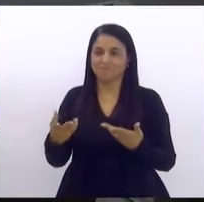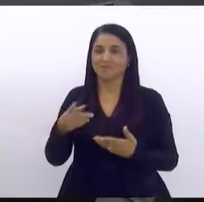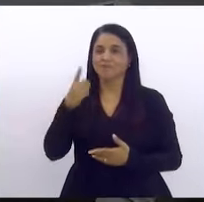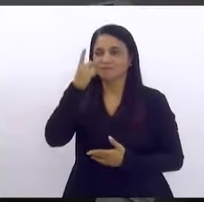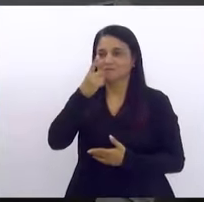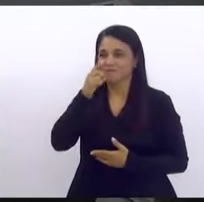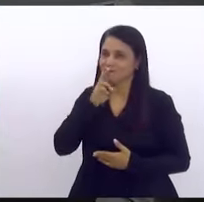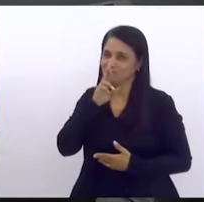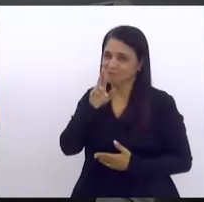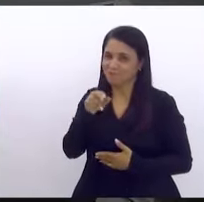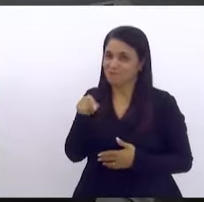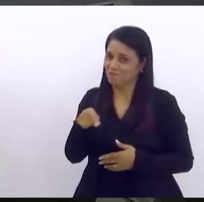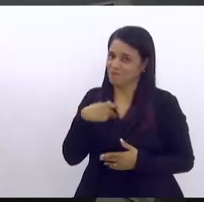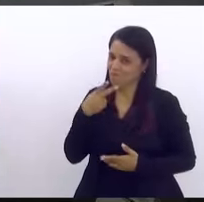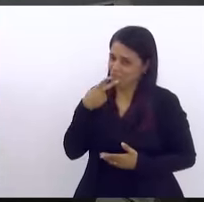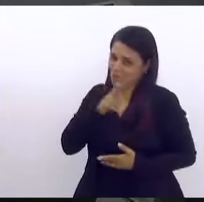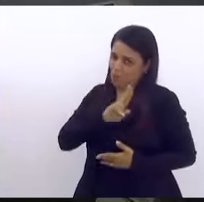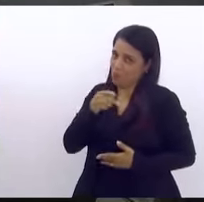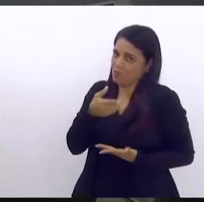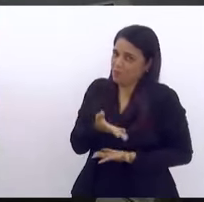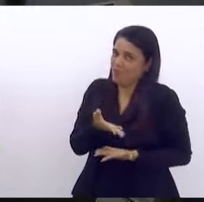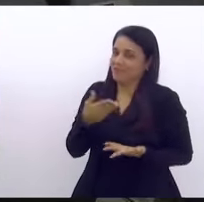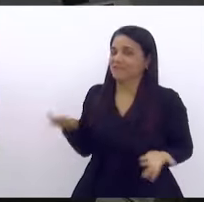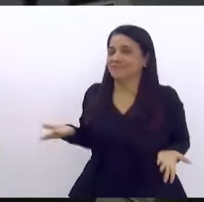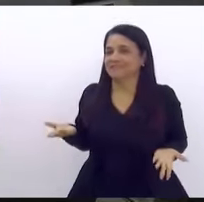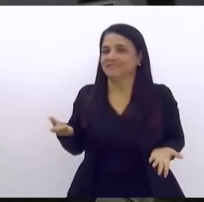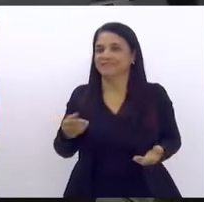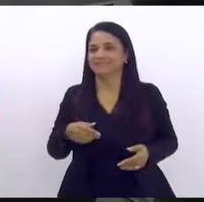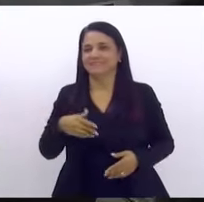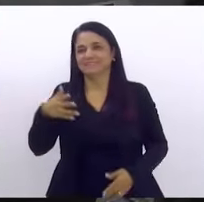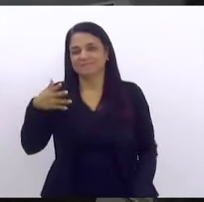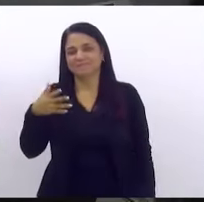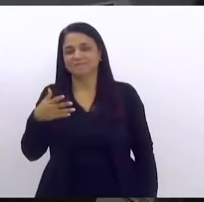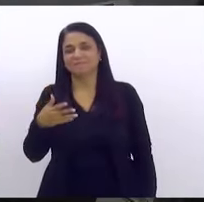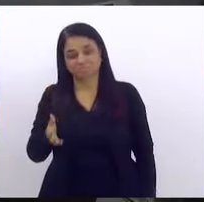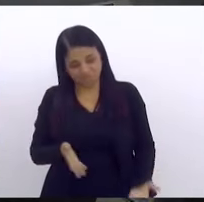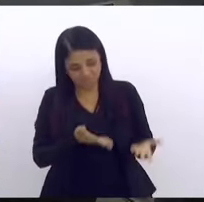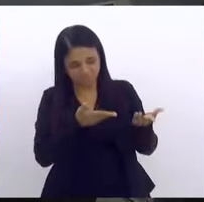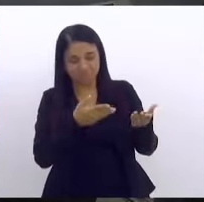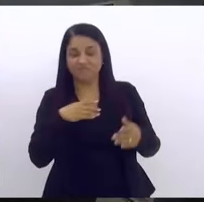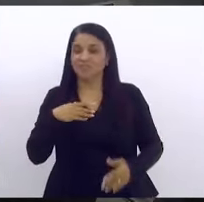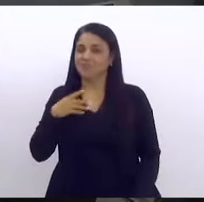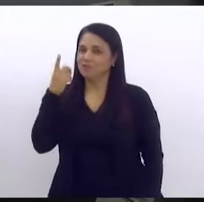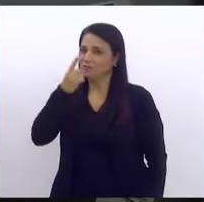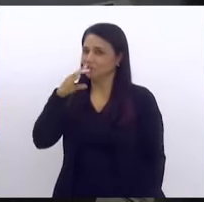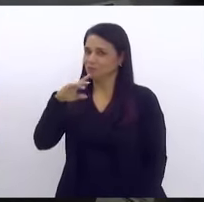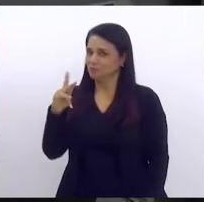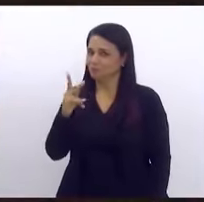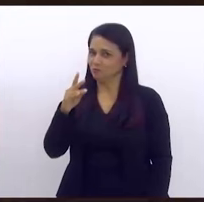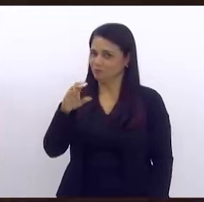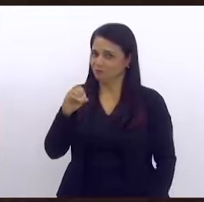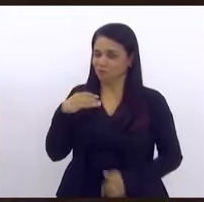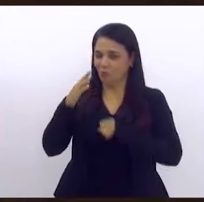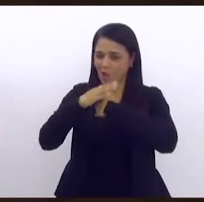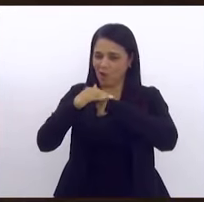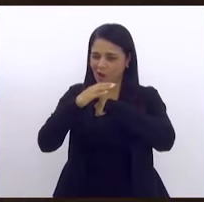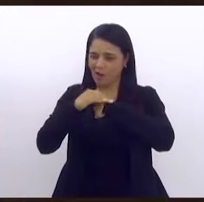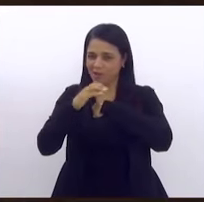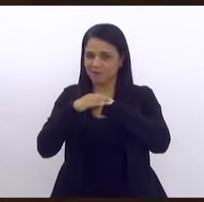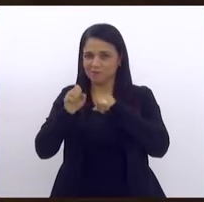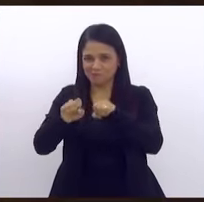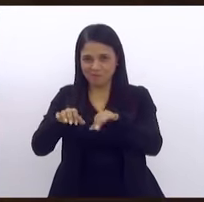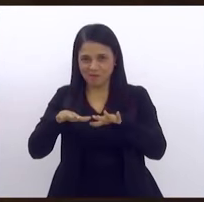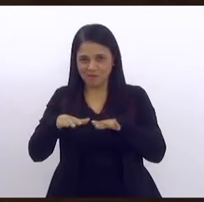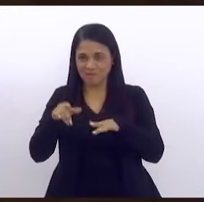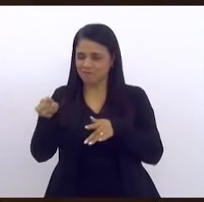que é uma parte, foi citado. Por favor, deputado, Chico. É melhor a Vossa Excelência falar. Deputado Chico Machado, todo o carinho do Parlamento Fluminense, que